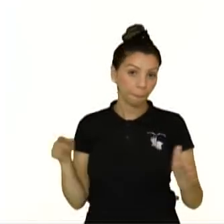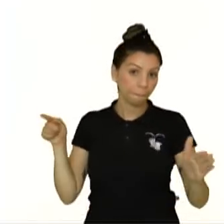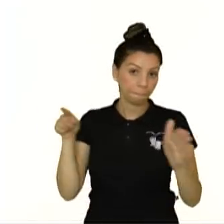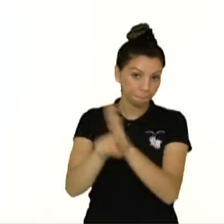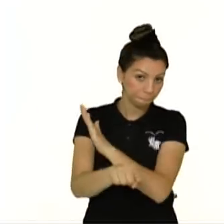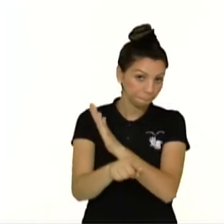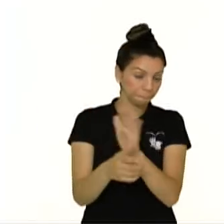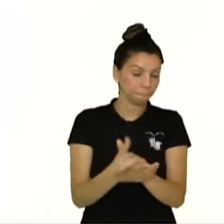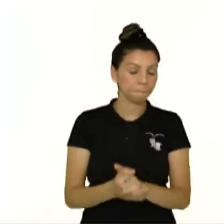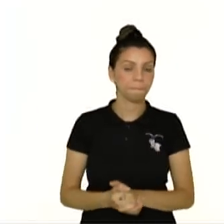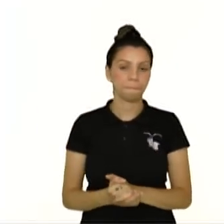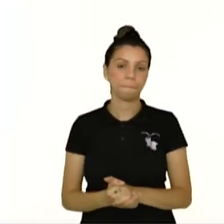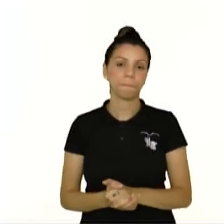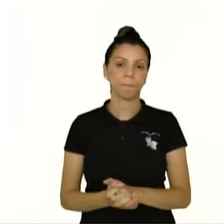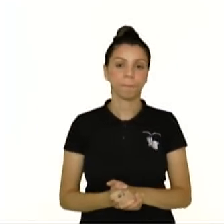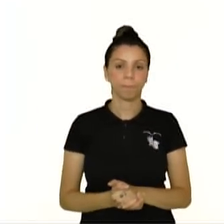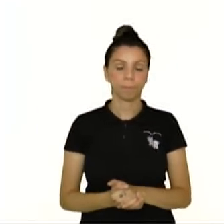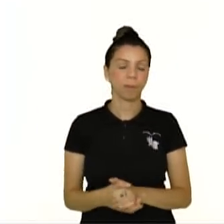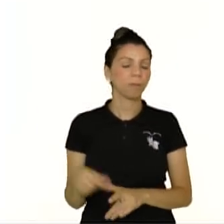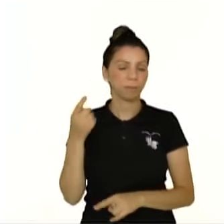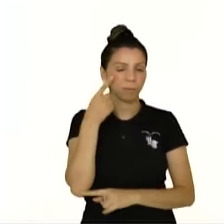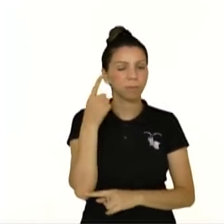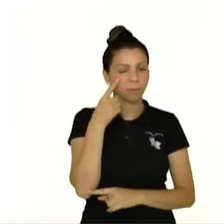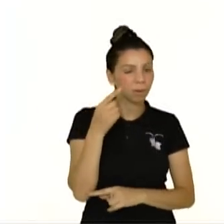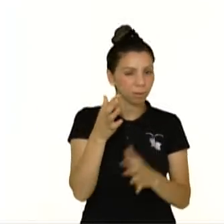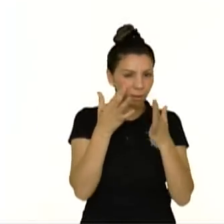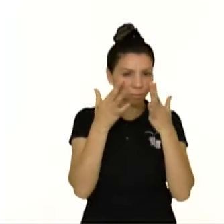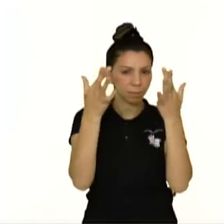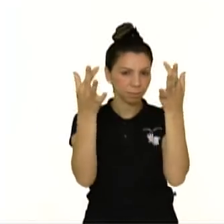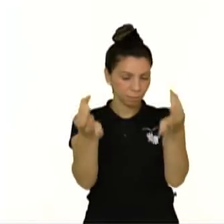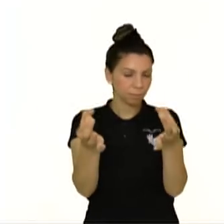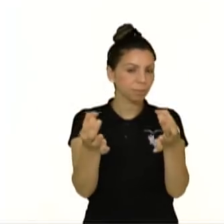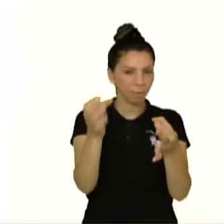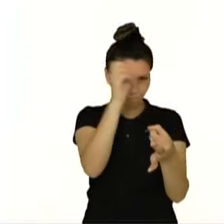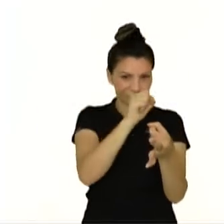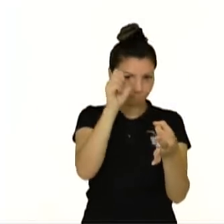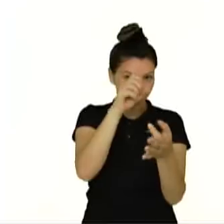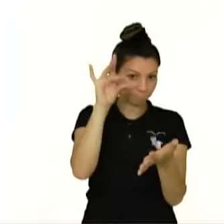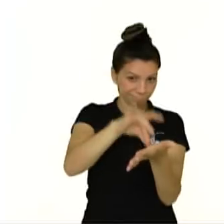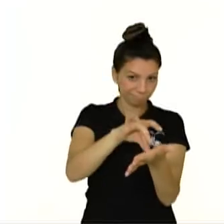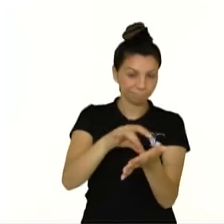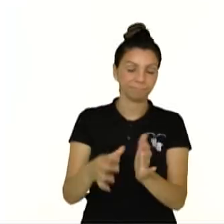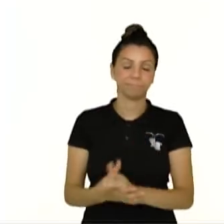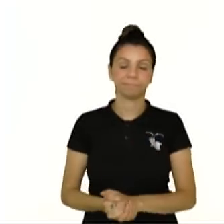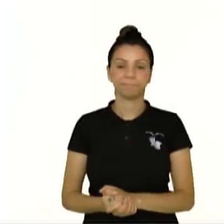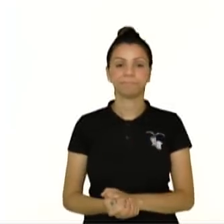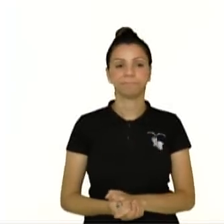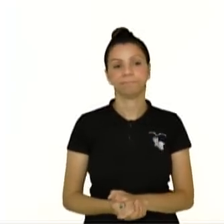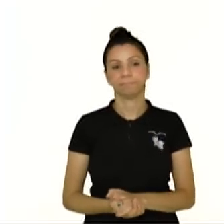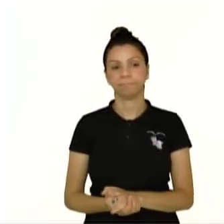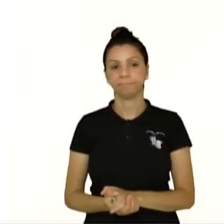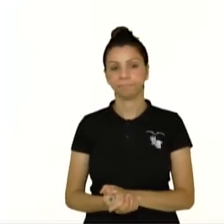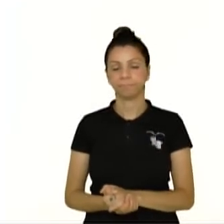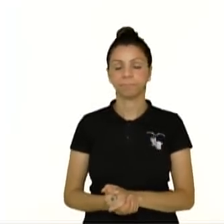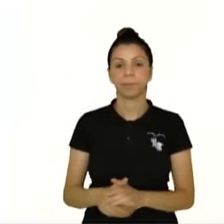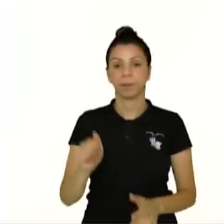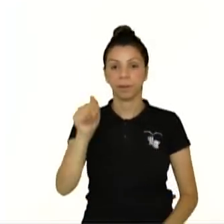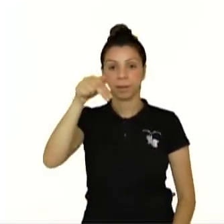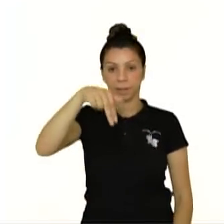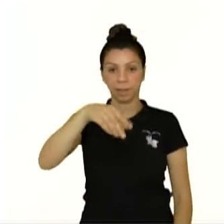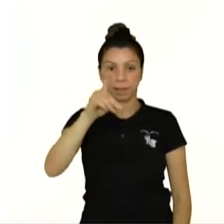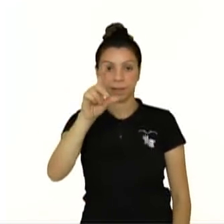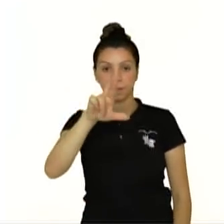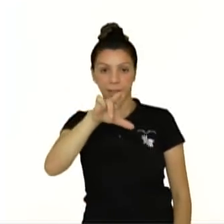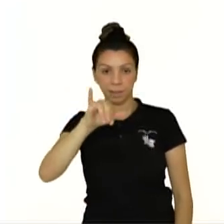quiz, vamos lá, vamos ver se você está prestando atenção, se você está aprendendo, vamos lá? Andrew Carnegie, acabamos de